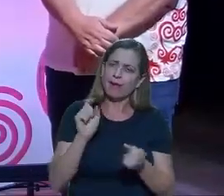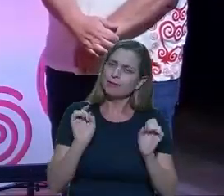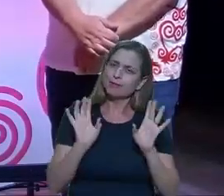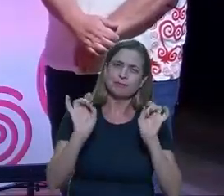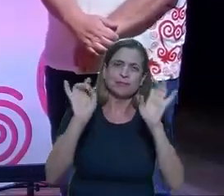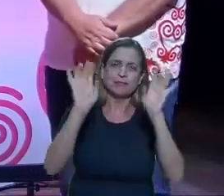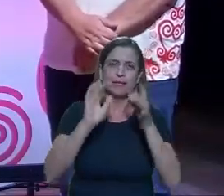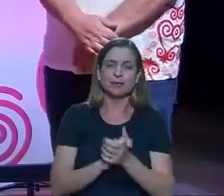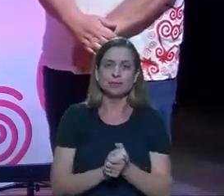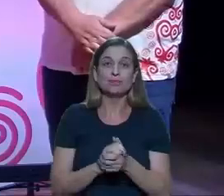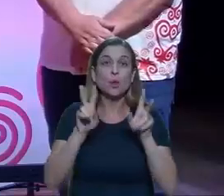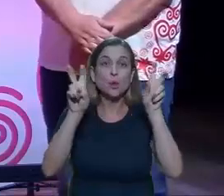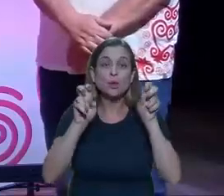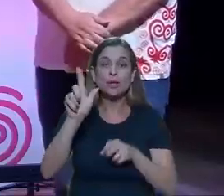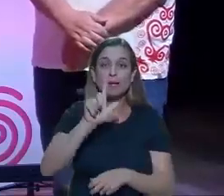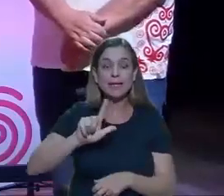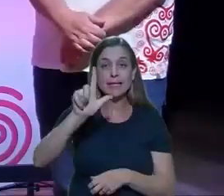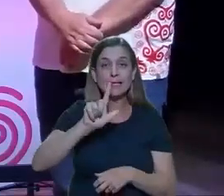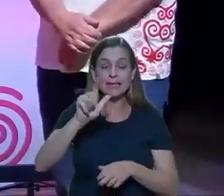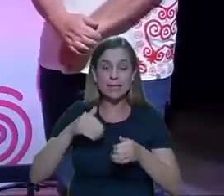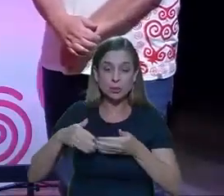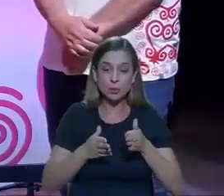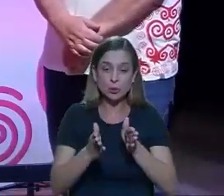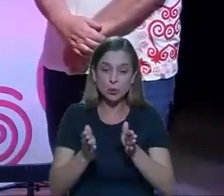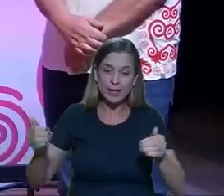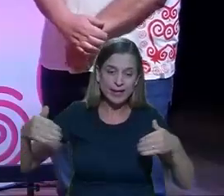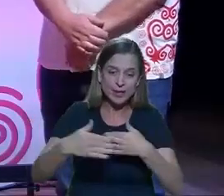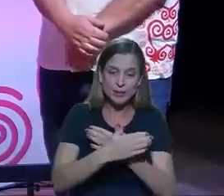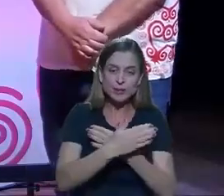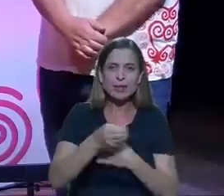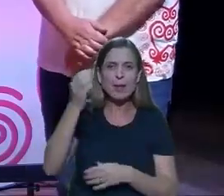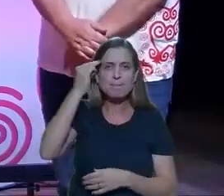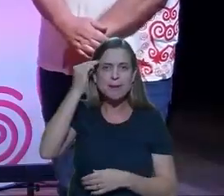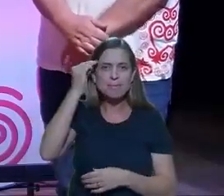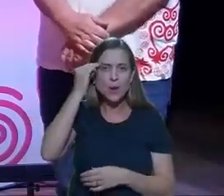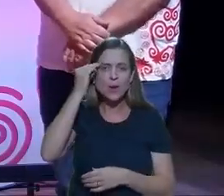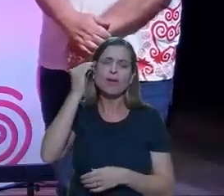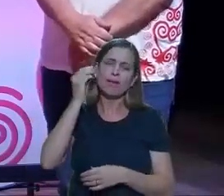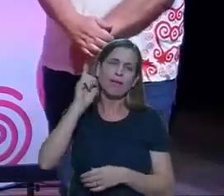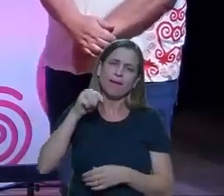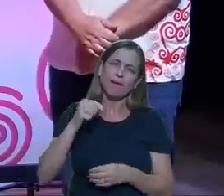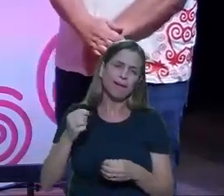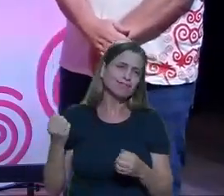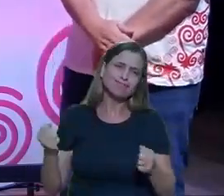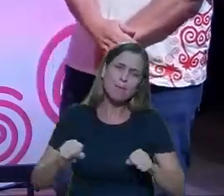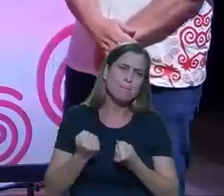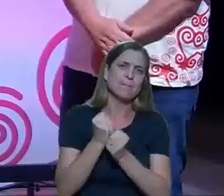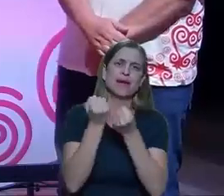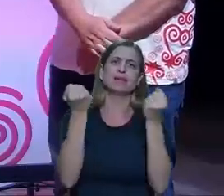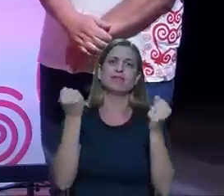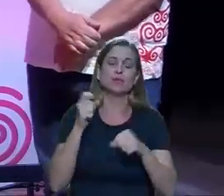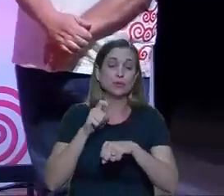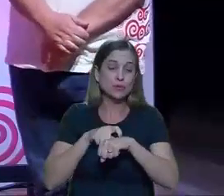E esse tema literatura, encruzilhada e memória tem muito a nos dizer sobre esse tempo e